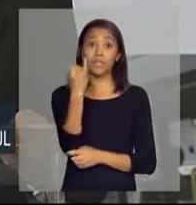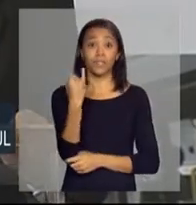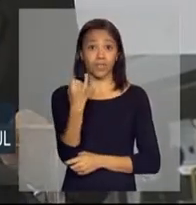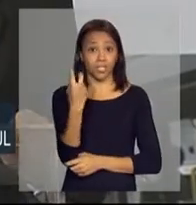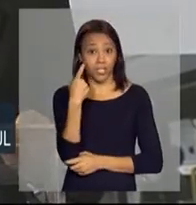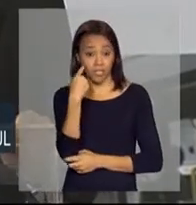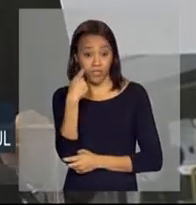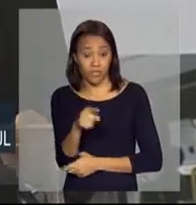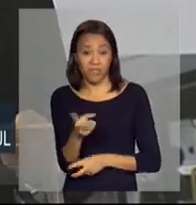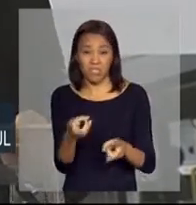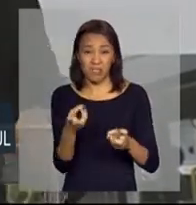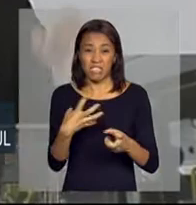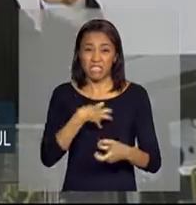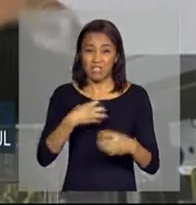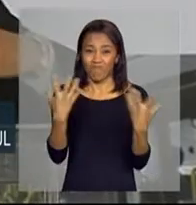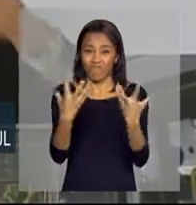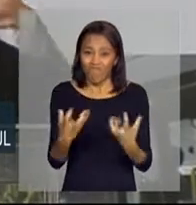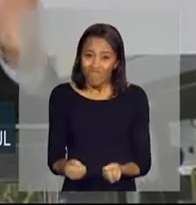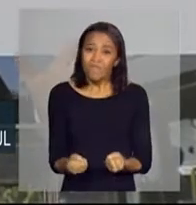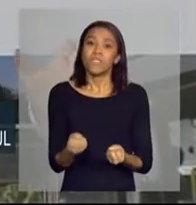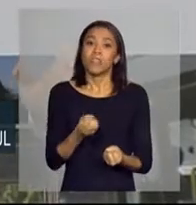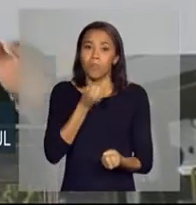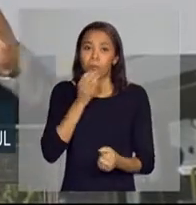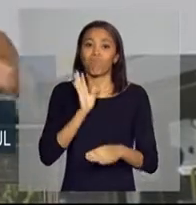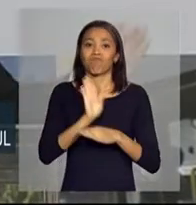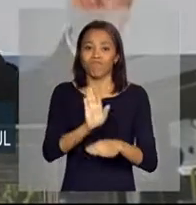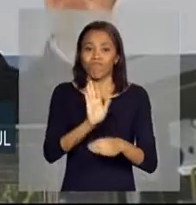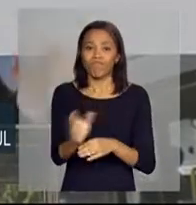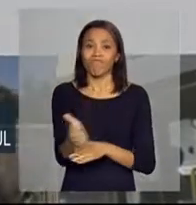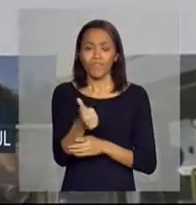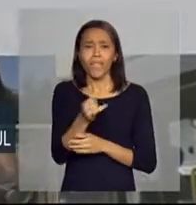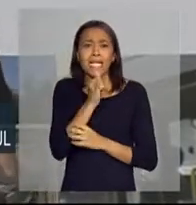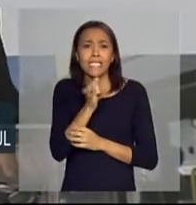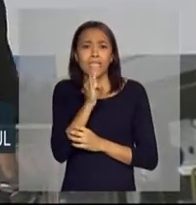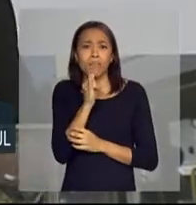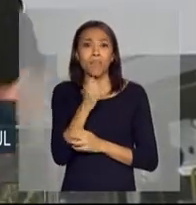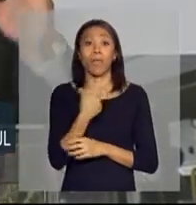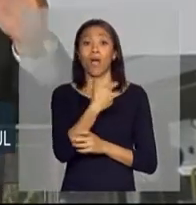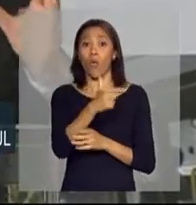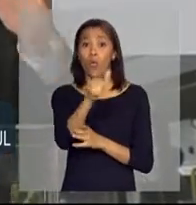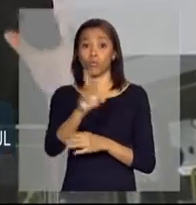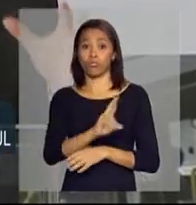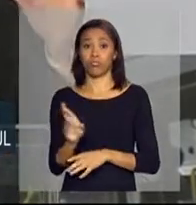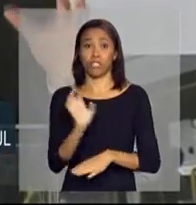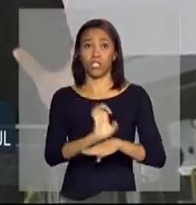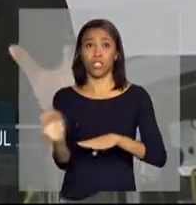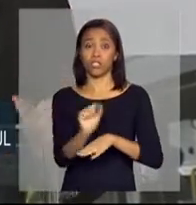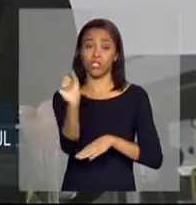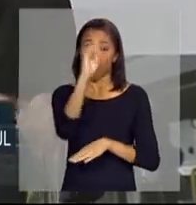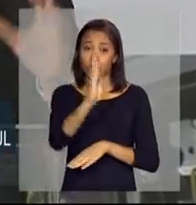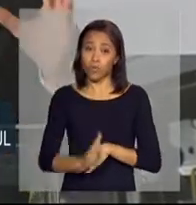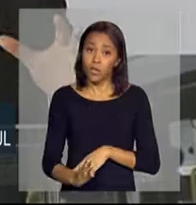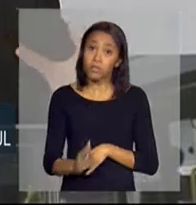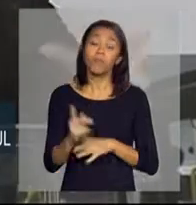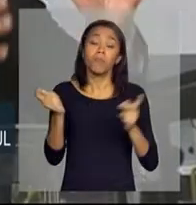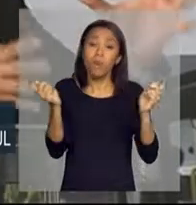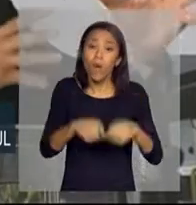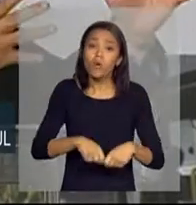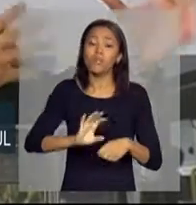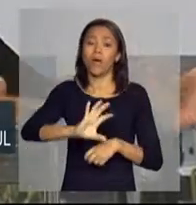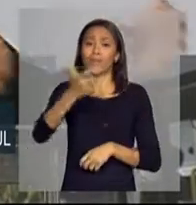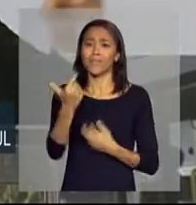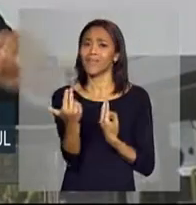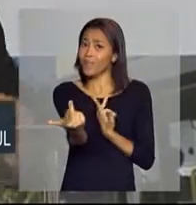convivência com seca. Então, tenho dado esse exemplo em outros estados da federação para que possa também acontecer